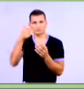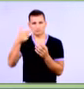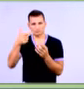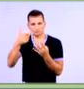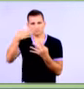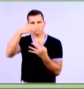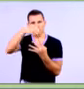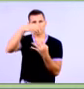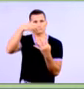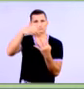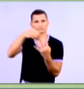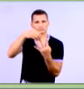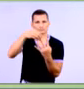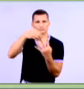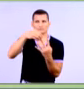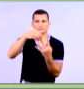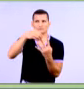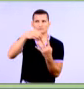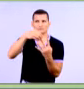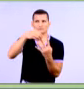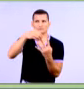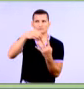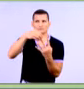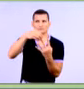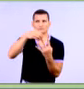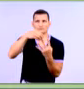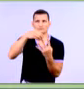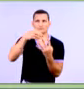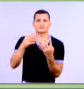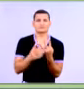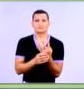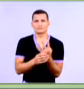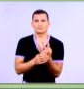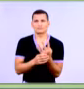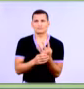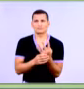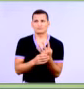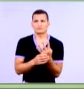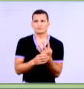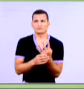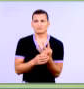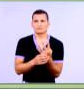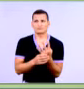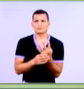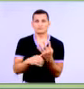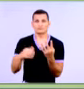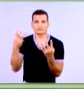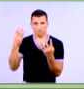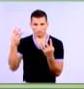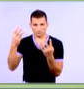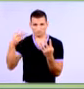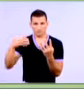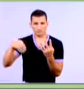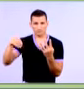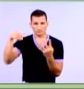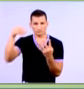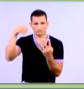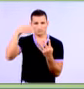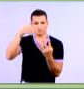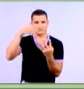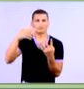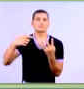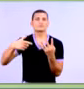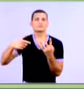ordem. Então o 4 é menor que o 18, certo? Aí quando eu pegar a terceira carta, eu tenho que colocar